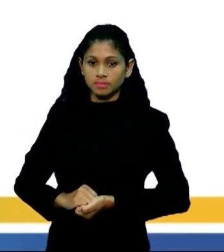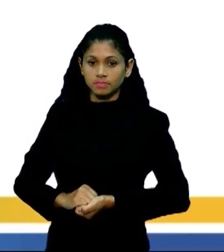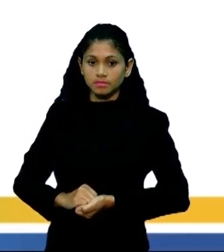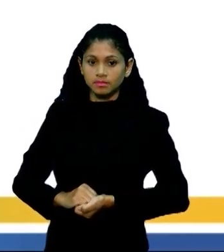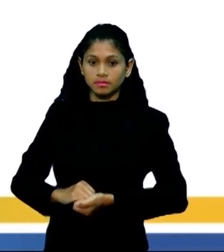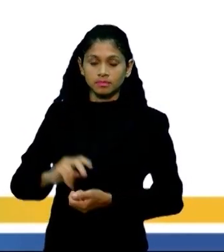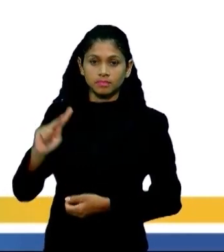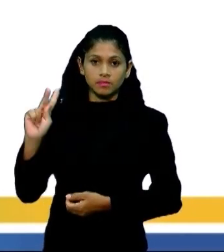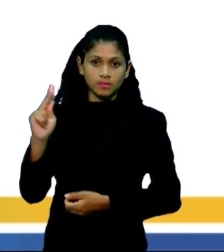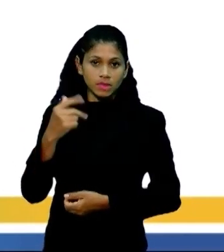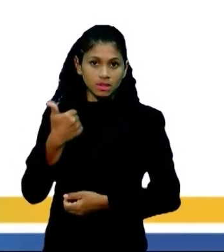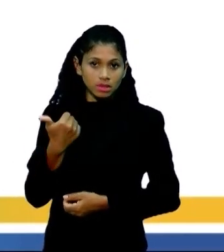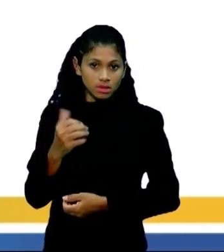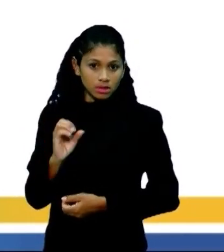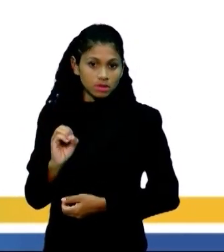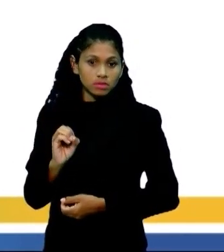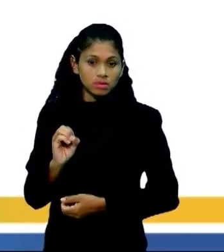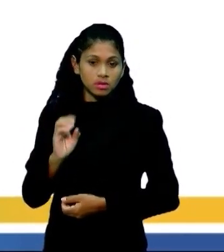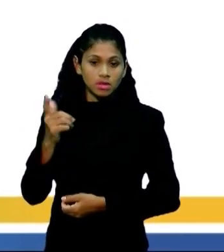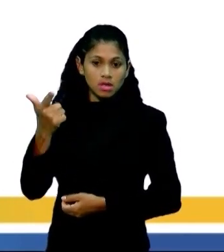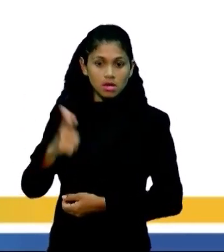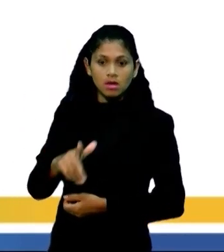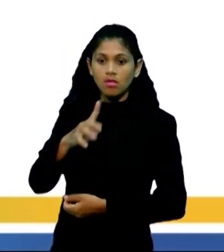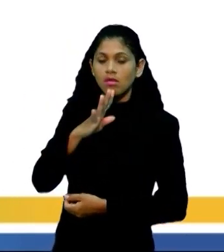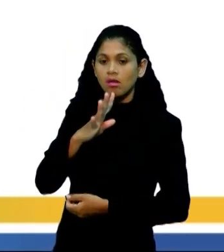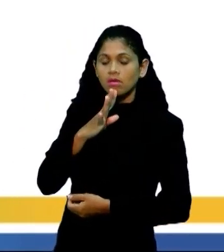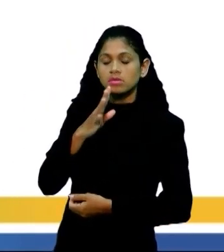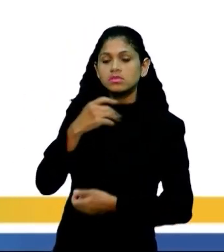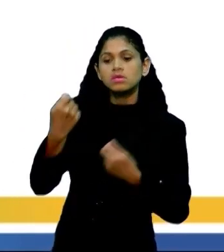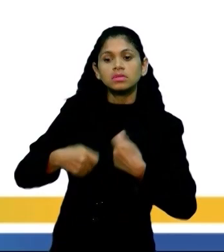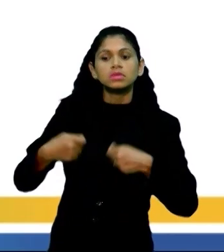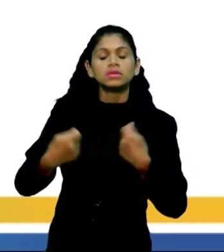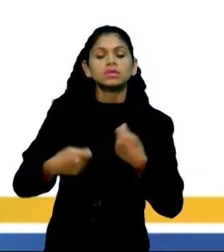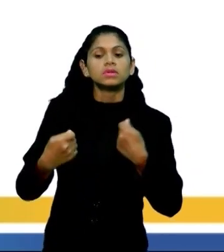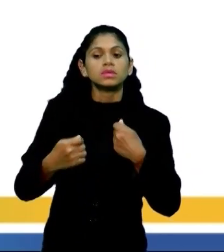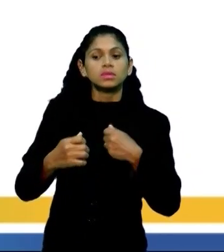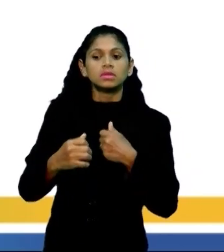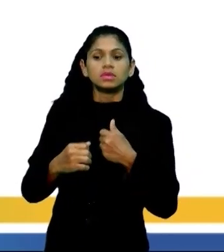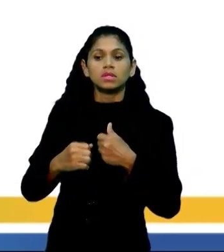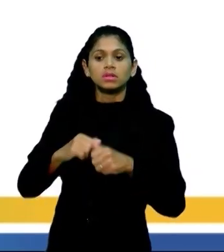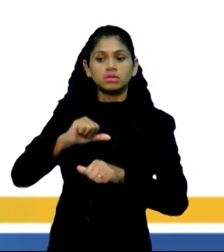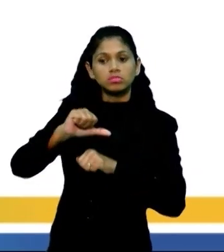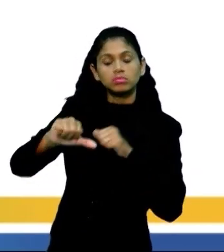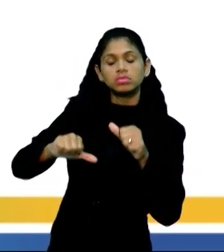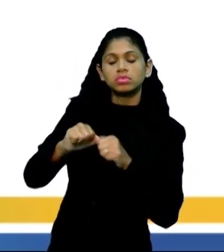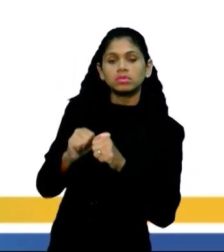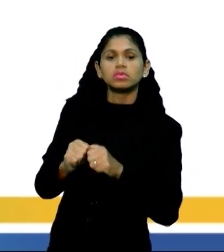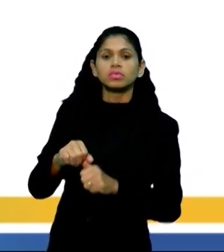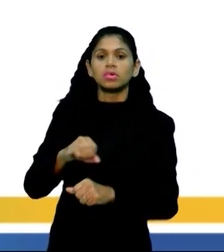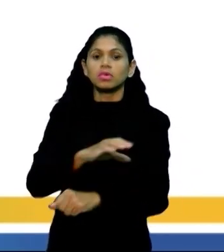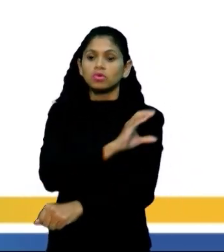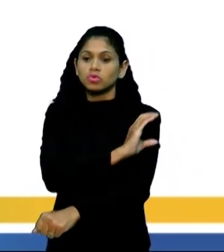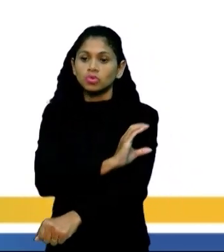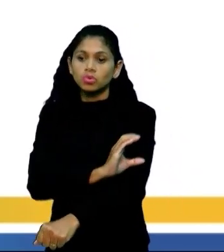reconhecer a necessid de transformação de hábitos corporais em função da Necessidade